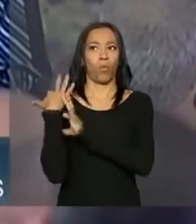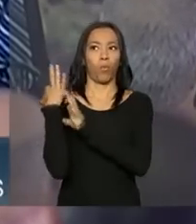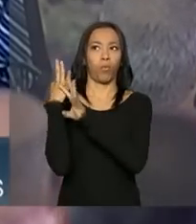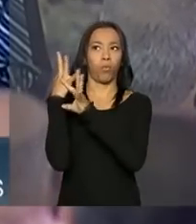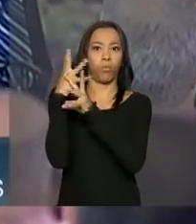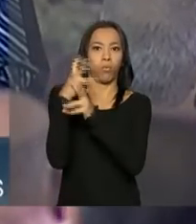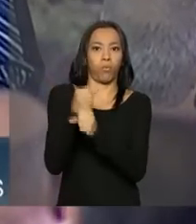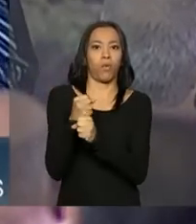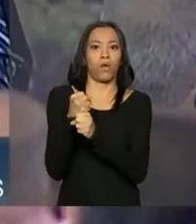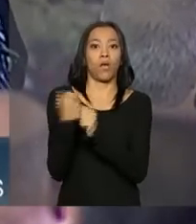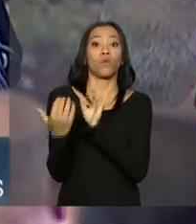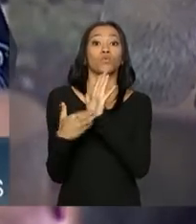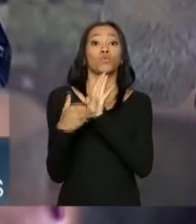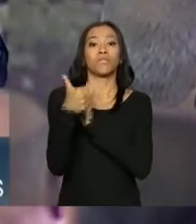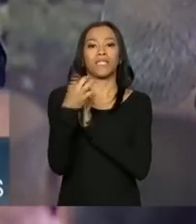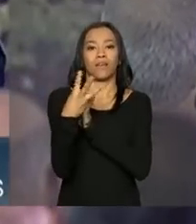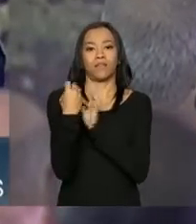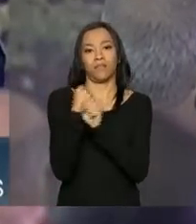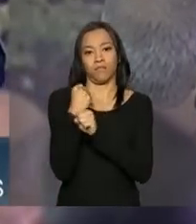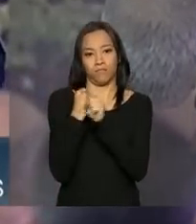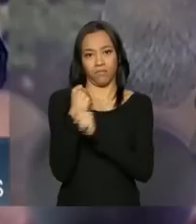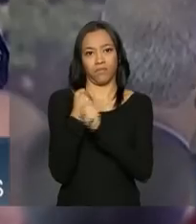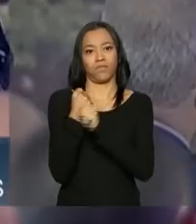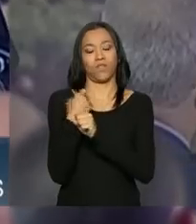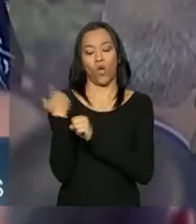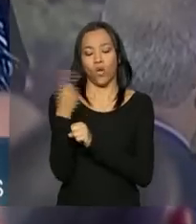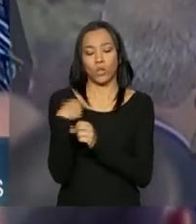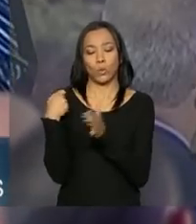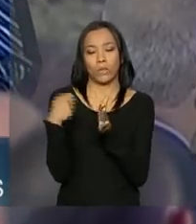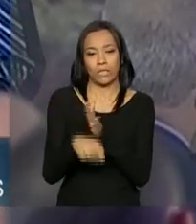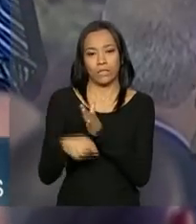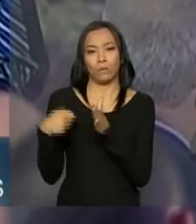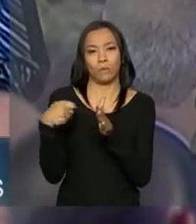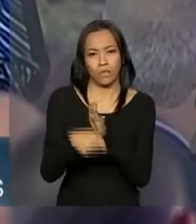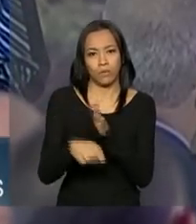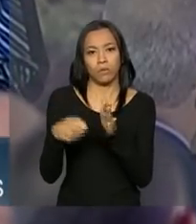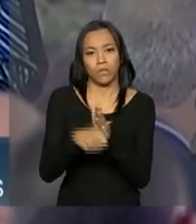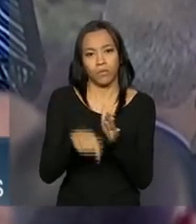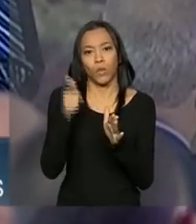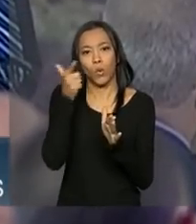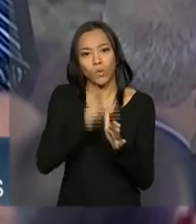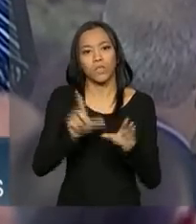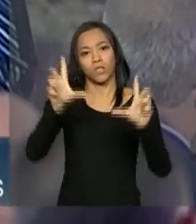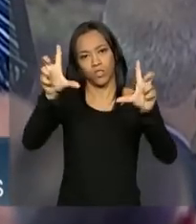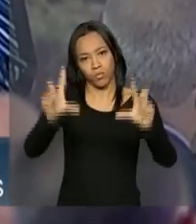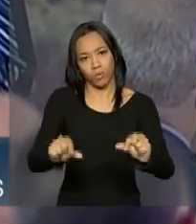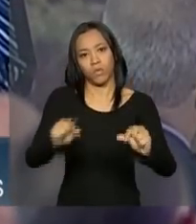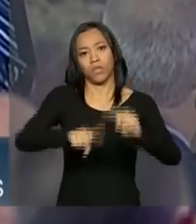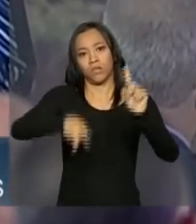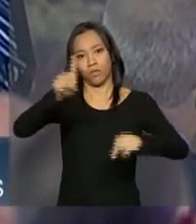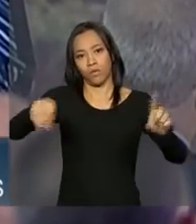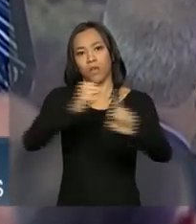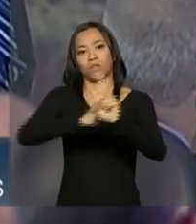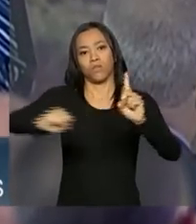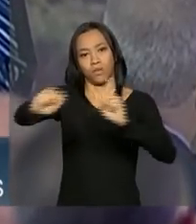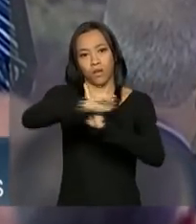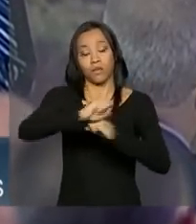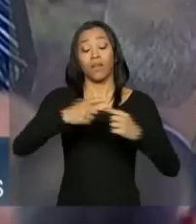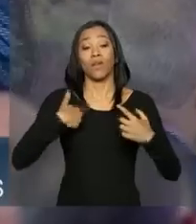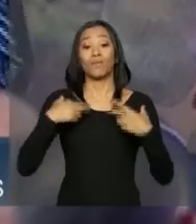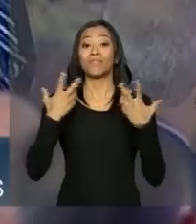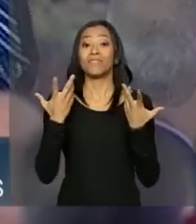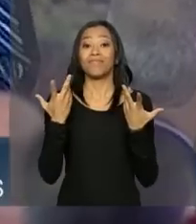anos, nós viemos lutando para conseguir. Desejo a todos